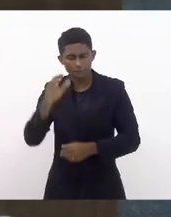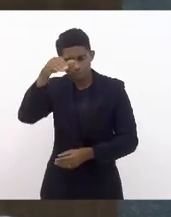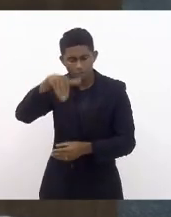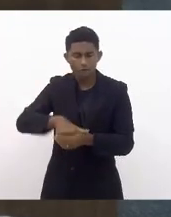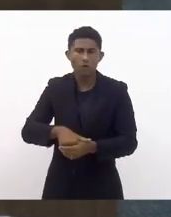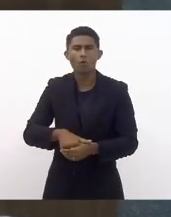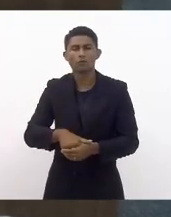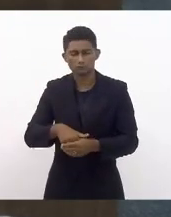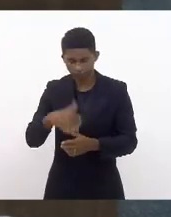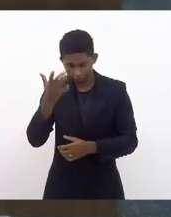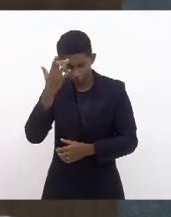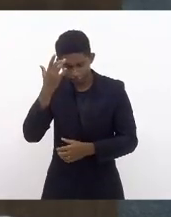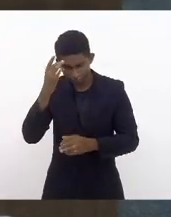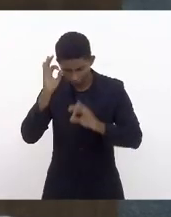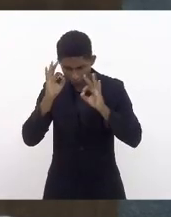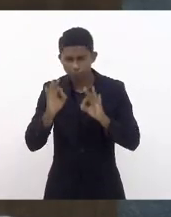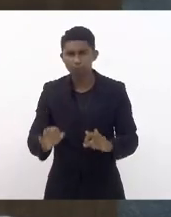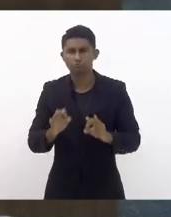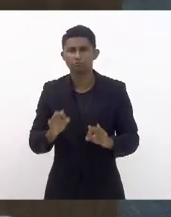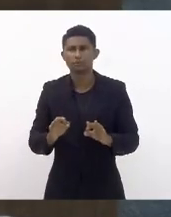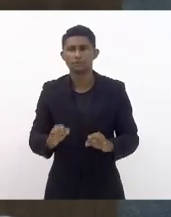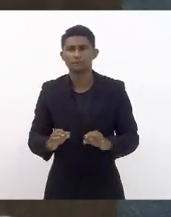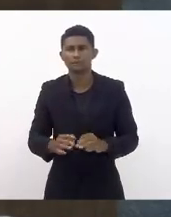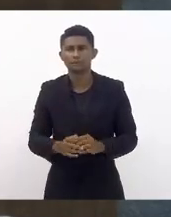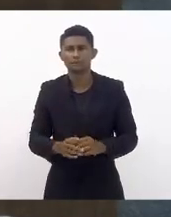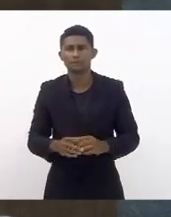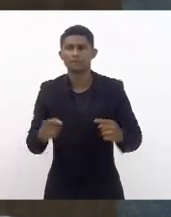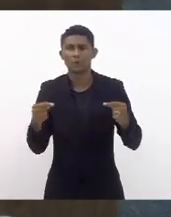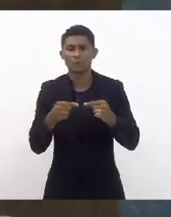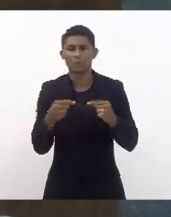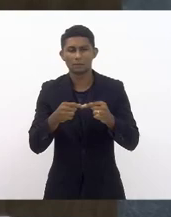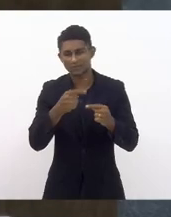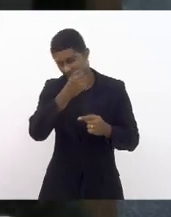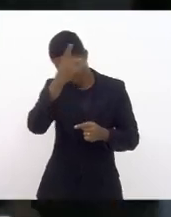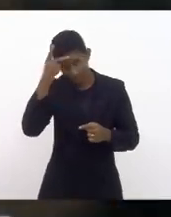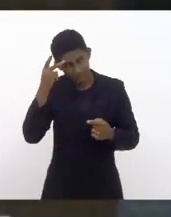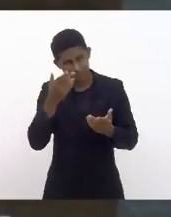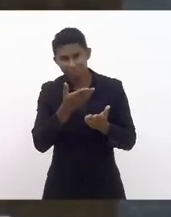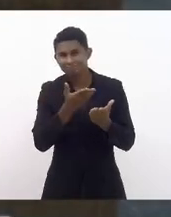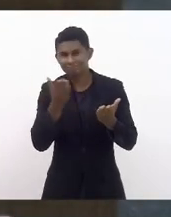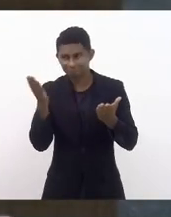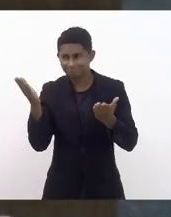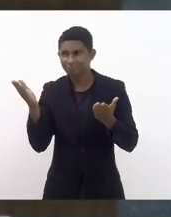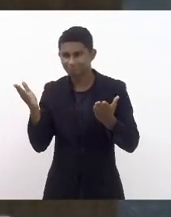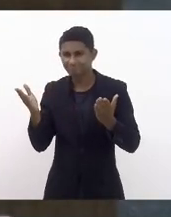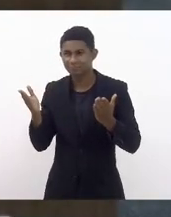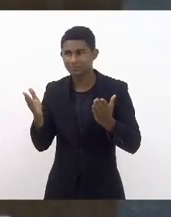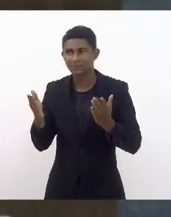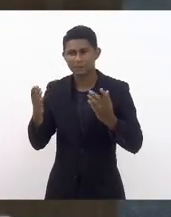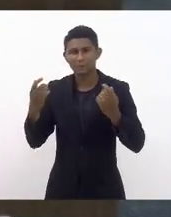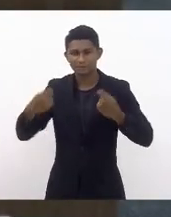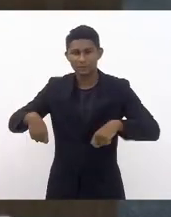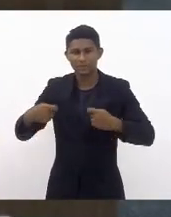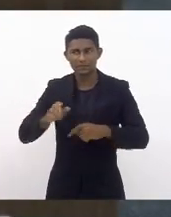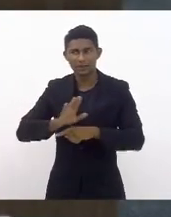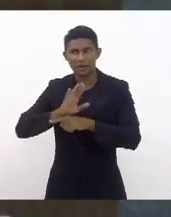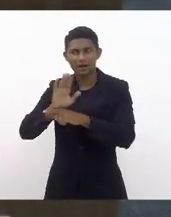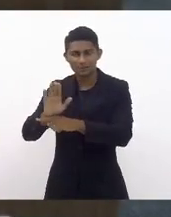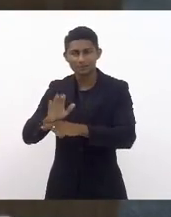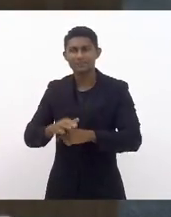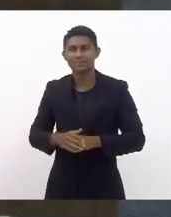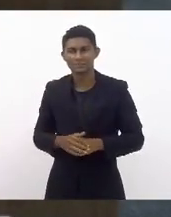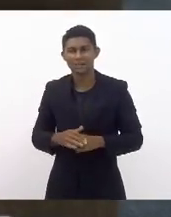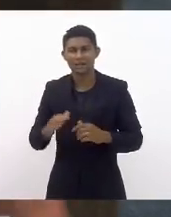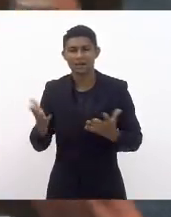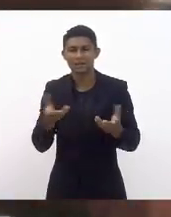o voto consciente, o voto de quem está lá em cima realmente precisando da gente para ter um ensino de